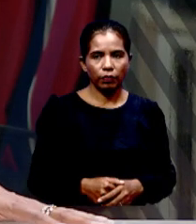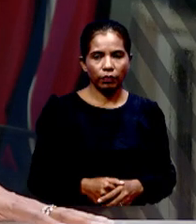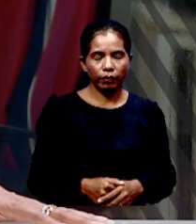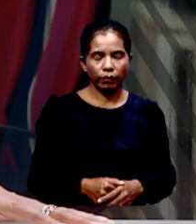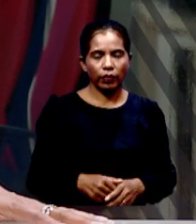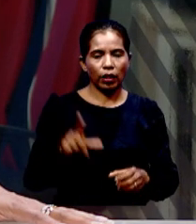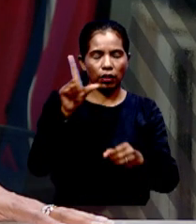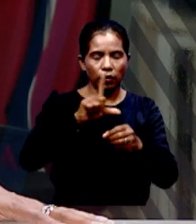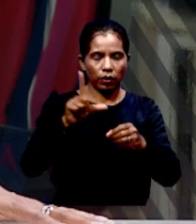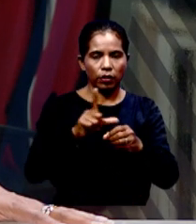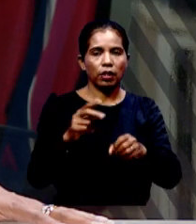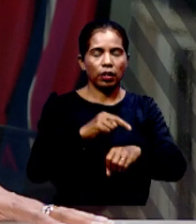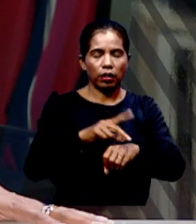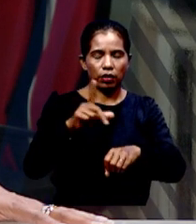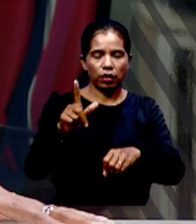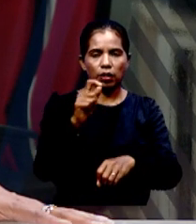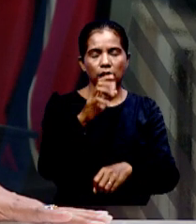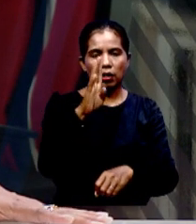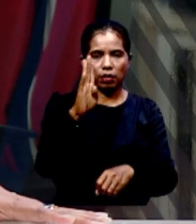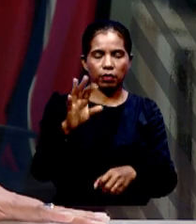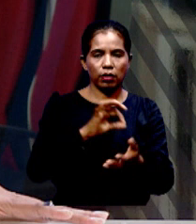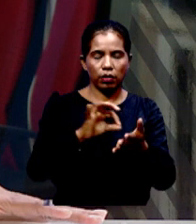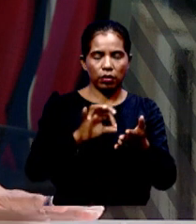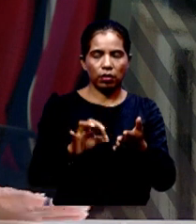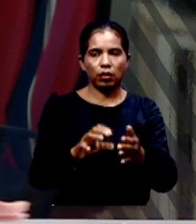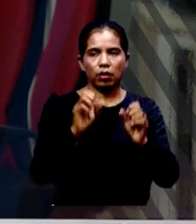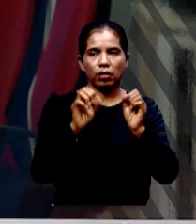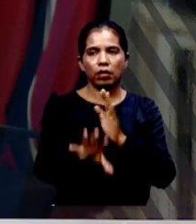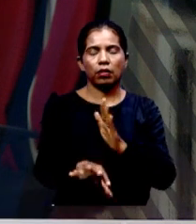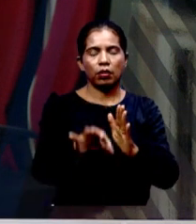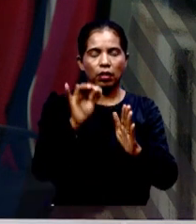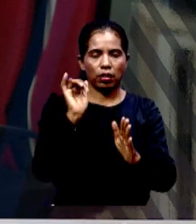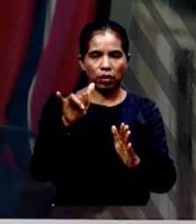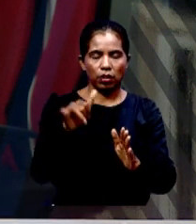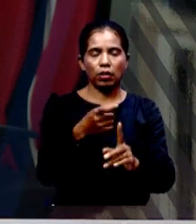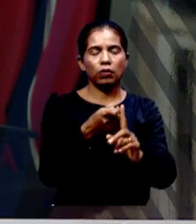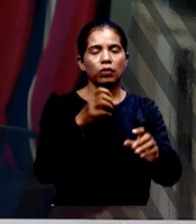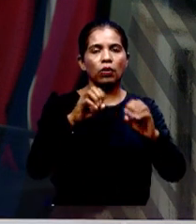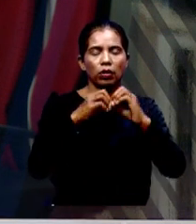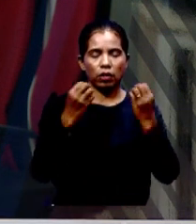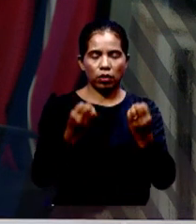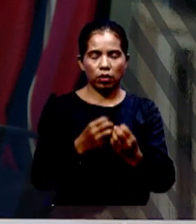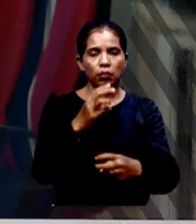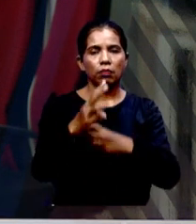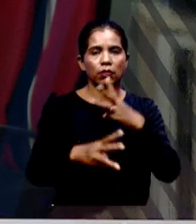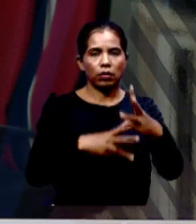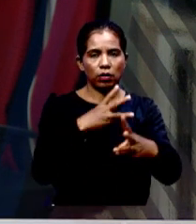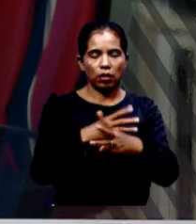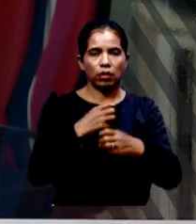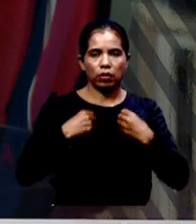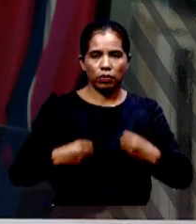Laboratório Referência Nacional de Tuberculose preenche no requisito a Tuhetlan acreditação Rússia Organização Mundial de Saúde.